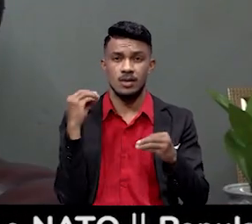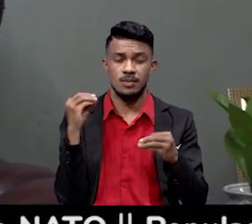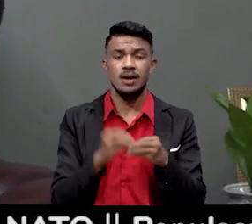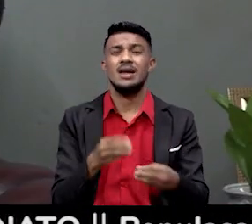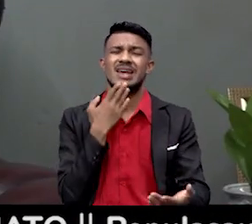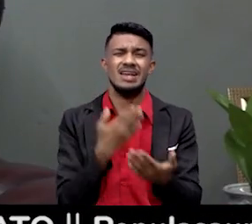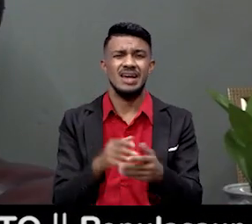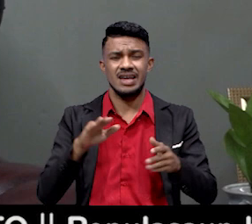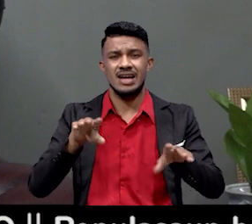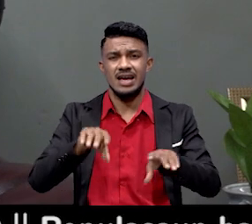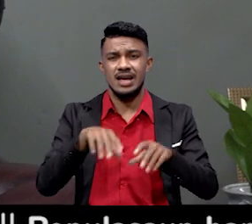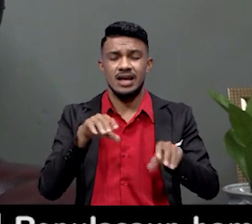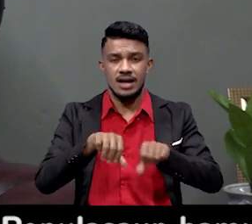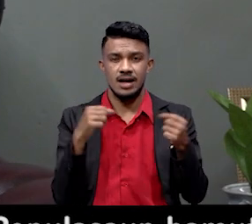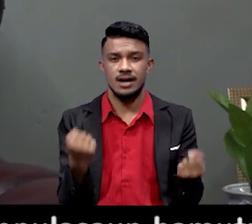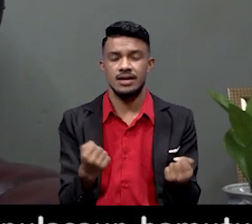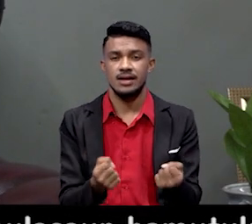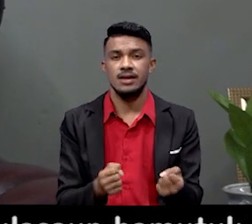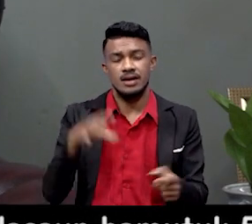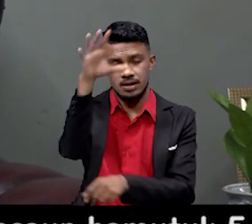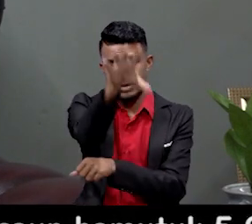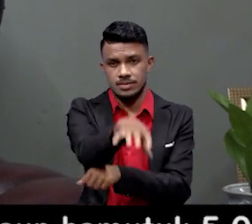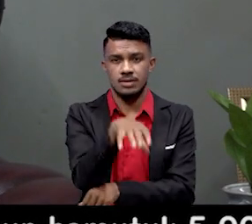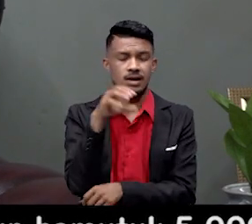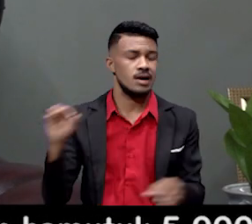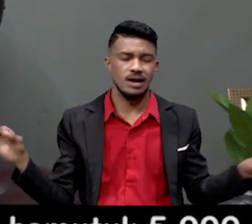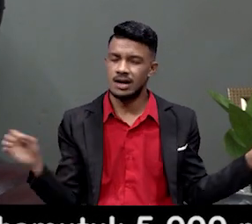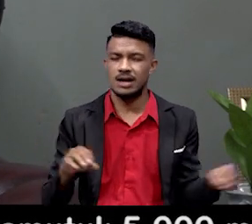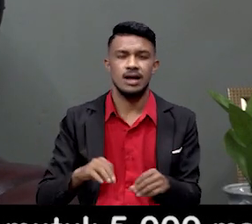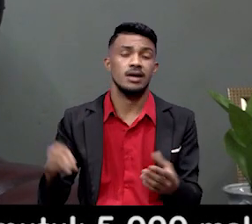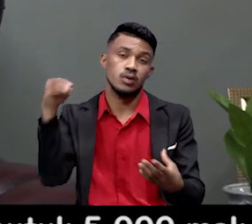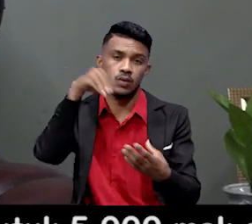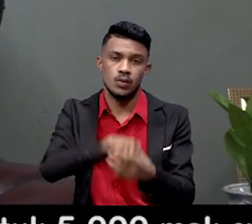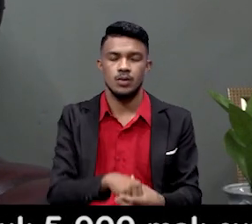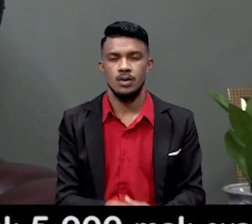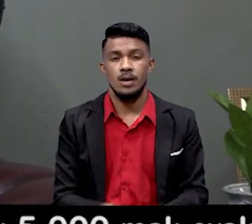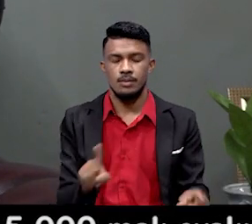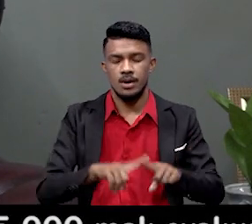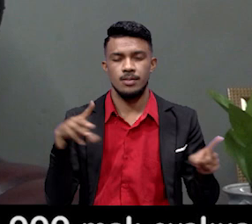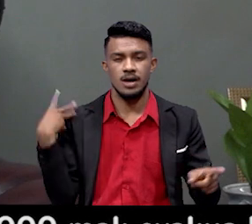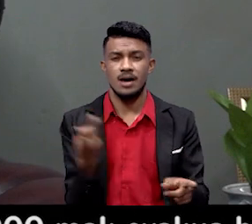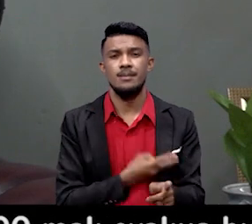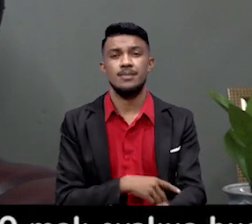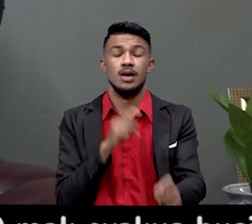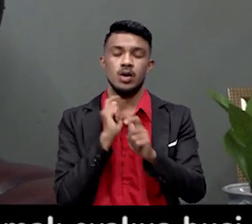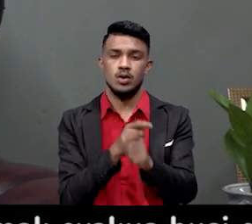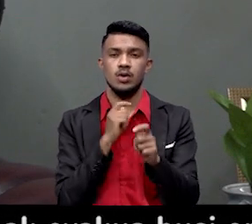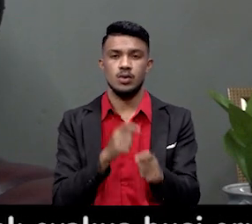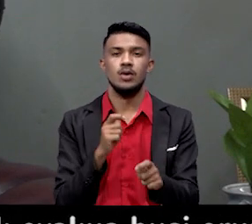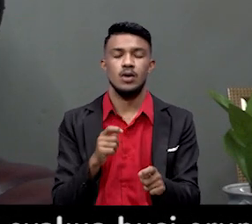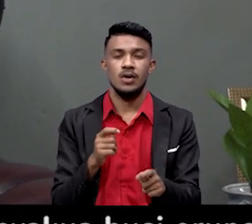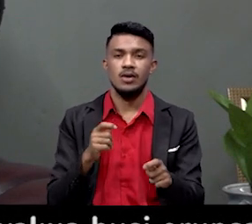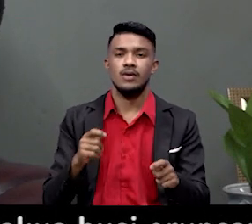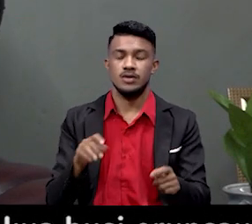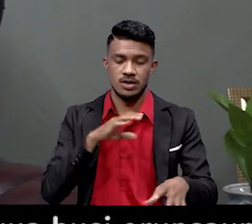hanu besi parte jenya kata makne hirakne la suficiente mai be ami koko jere esforso tono